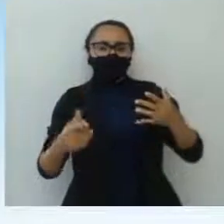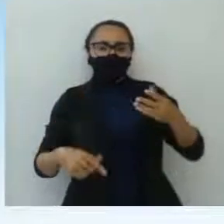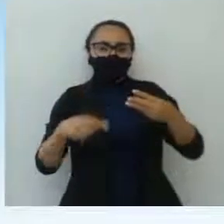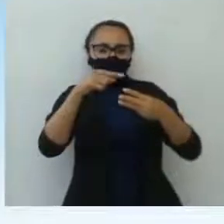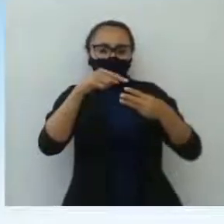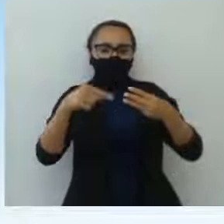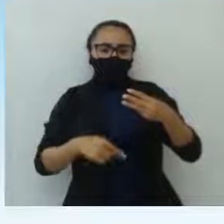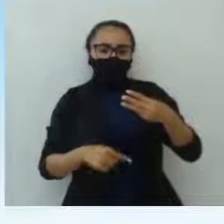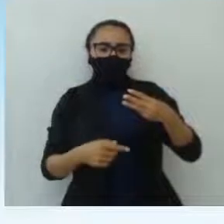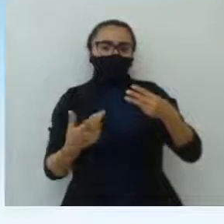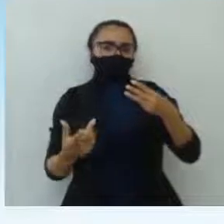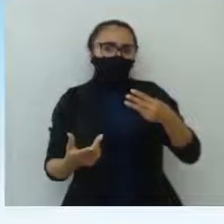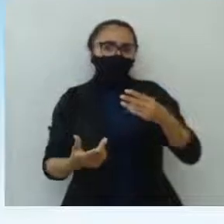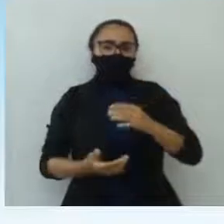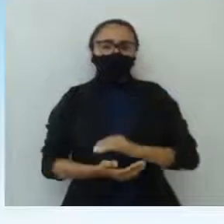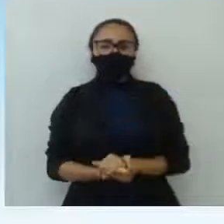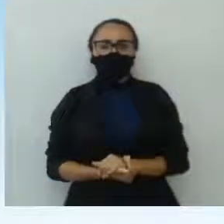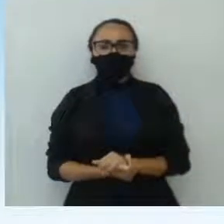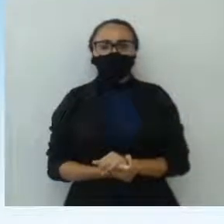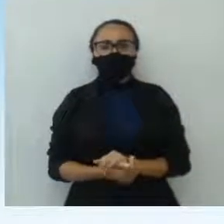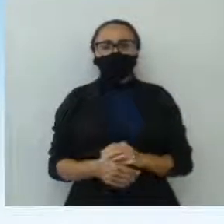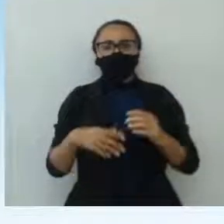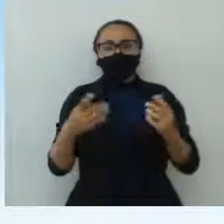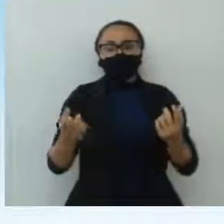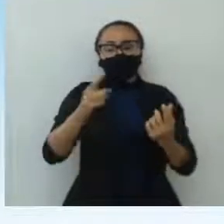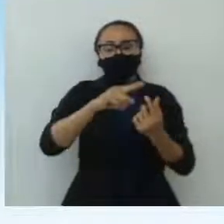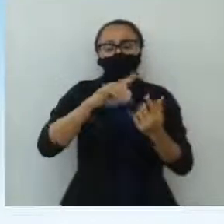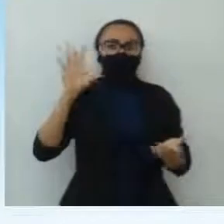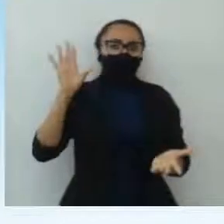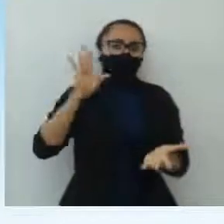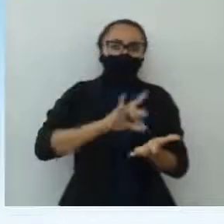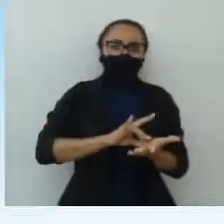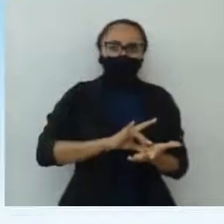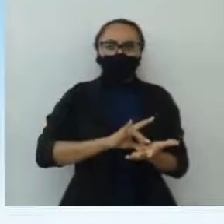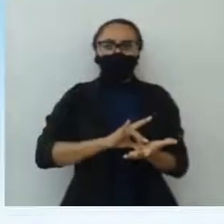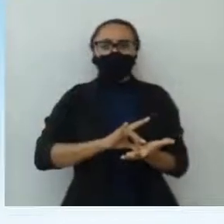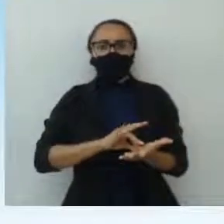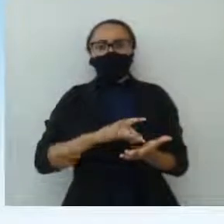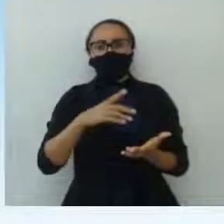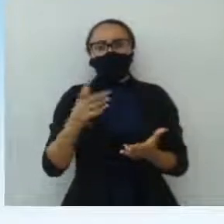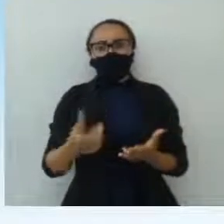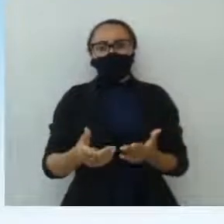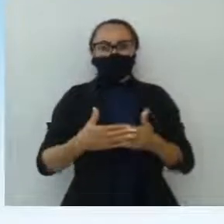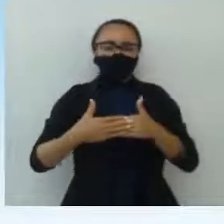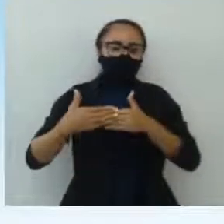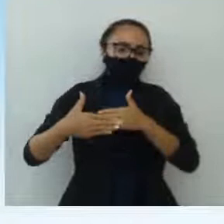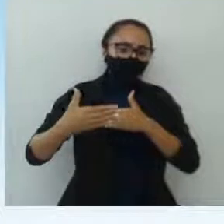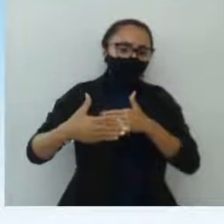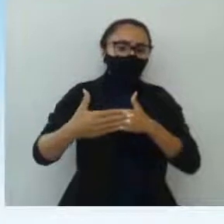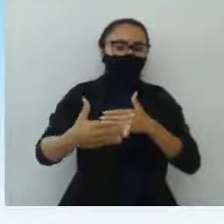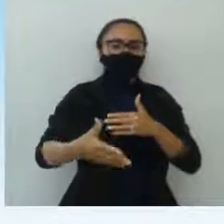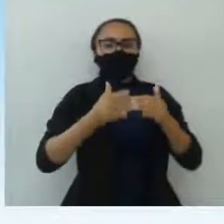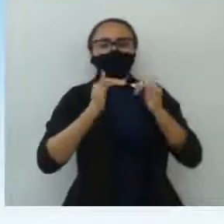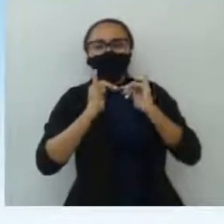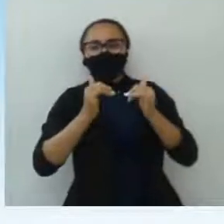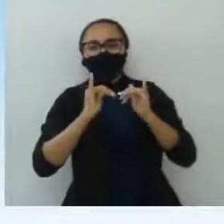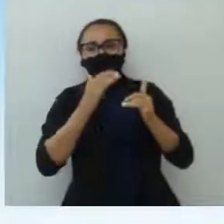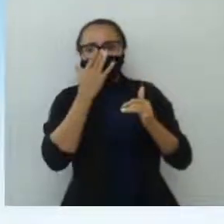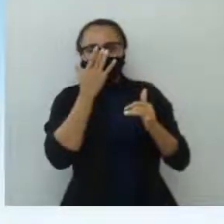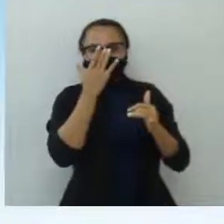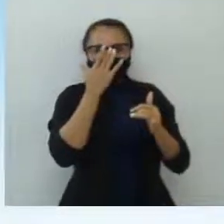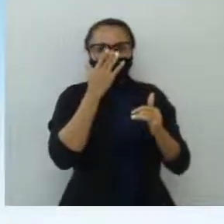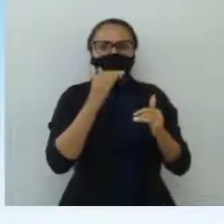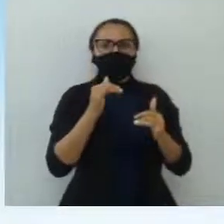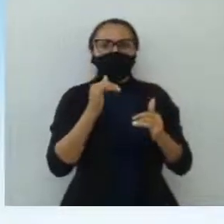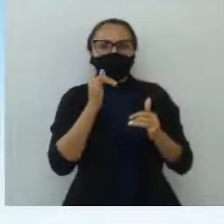segundo a função que exercem. Então, o tempo real é o tempo em que decorre a narrativa. Por exemplo, a gente pode assistir uma